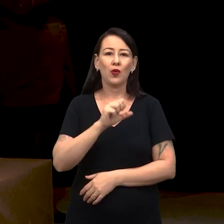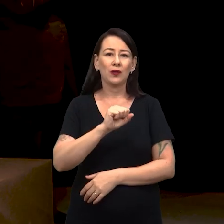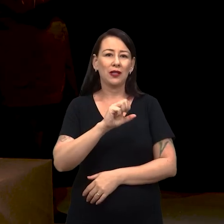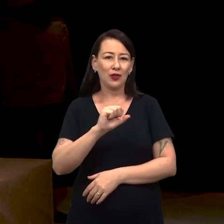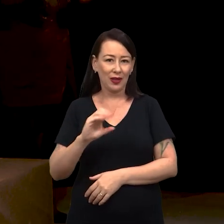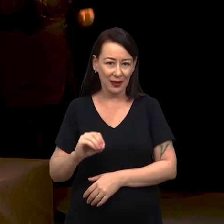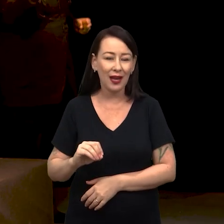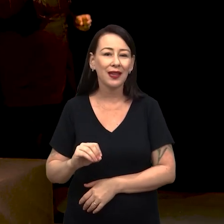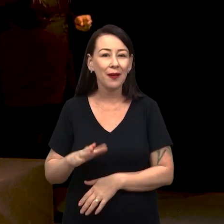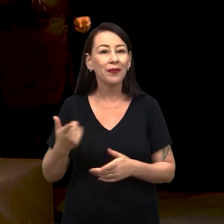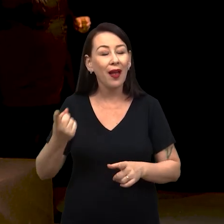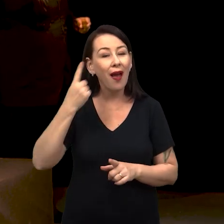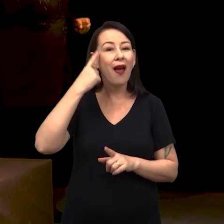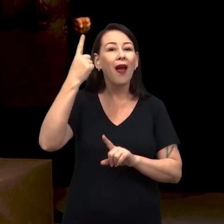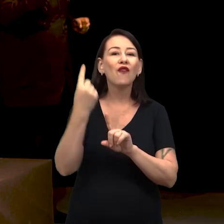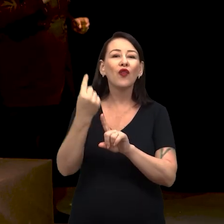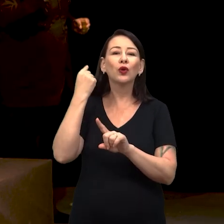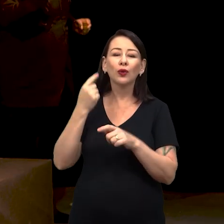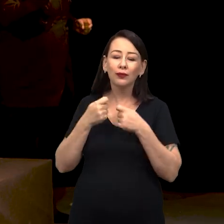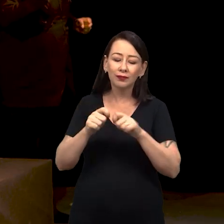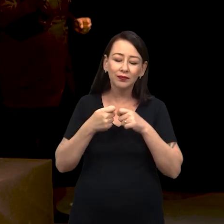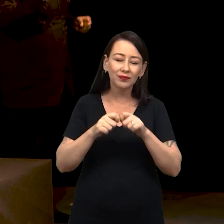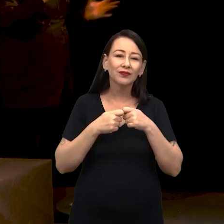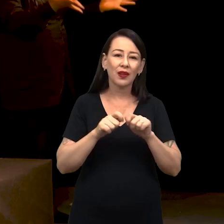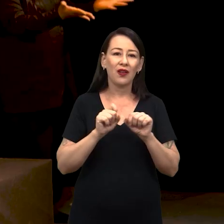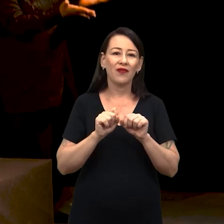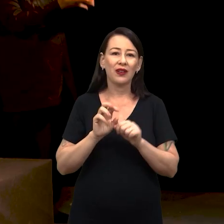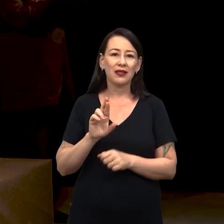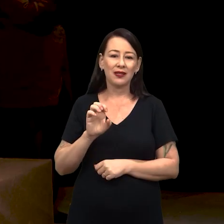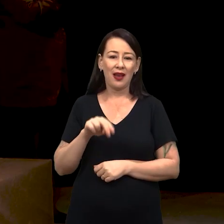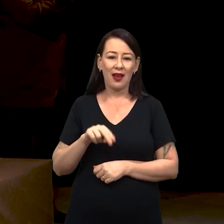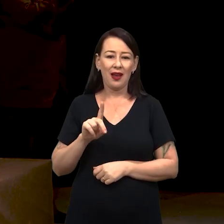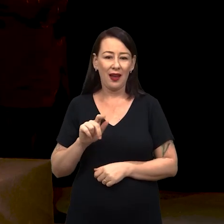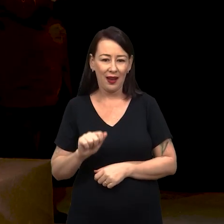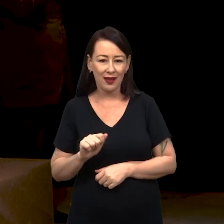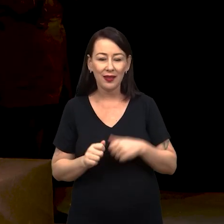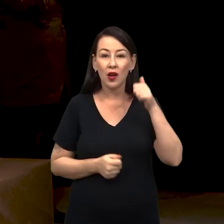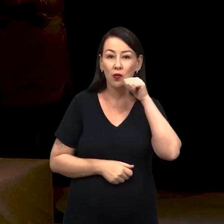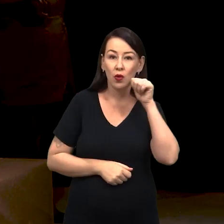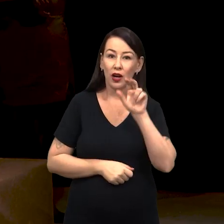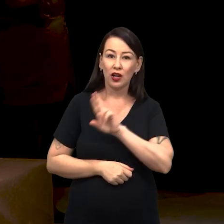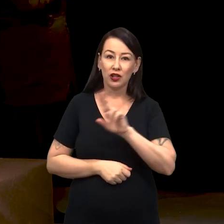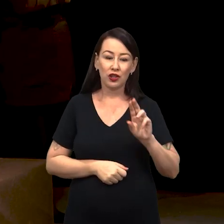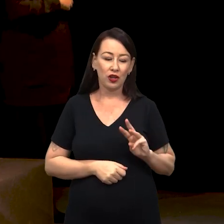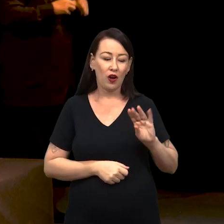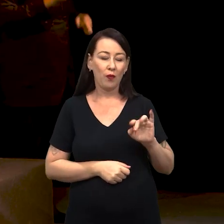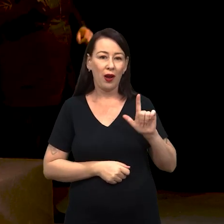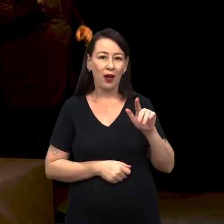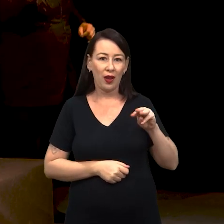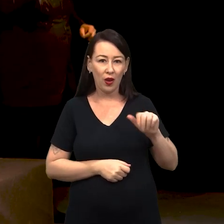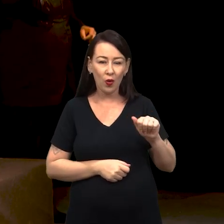1580. Recuperaram o repertório, né, da renda. E quem é a rendeira? O Ilma de Fátima da